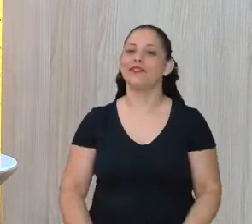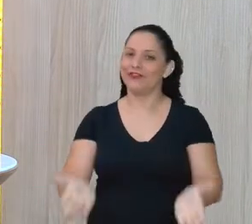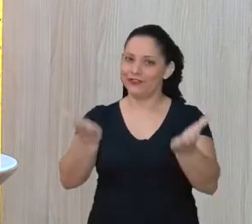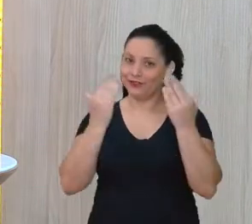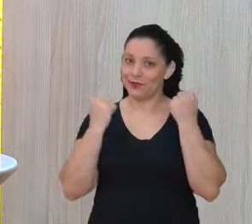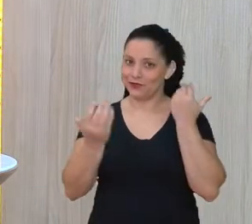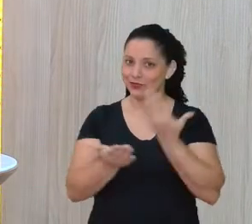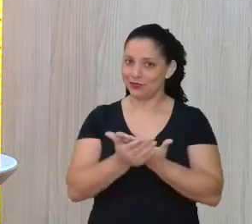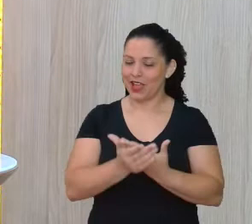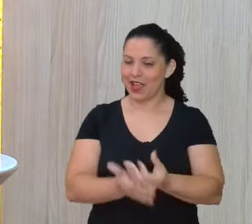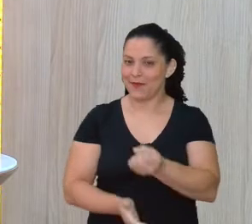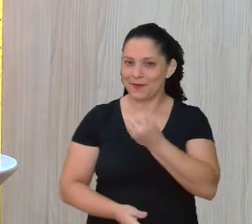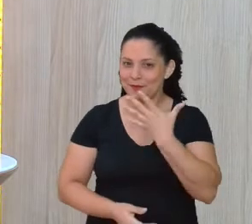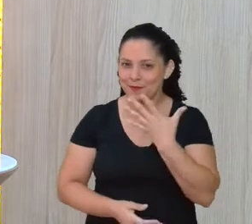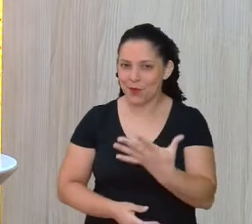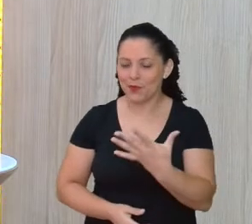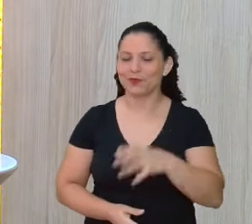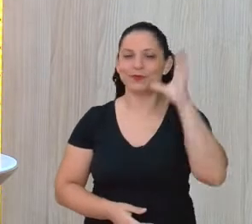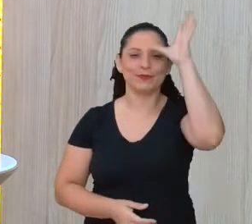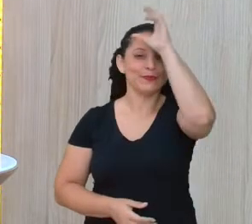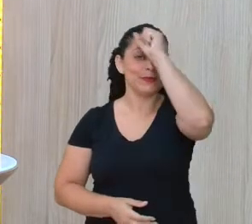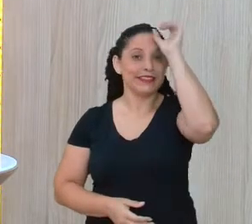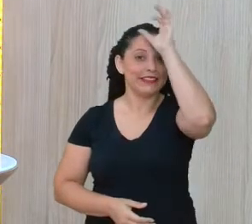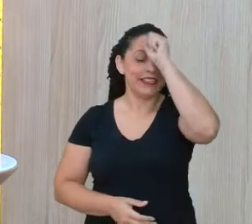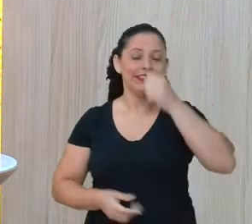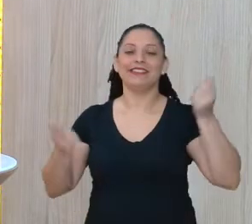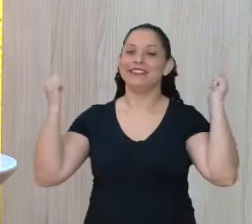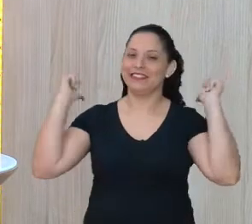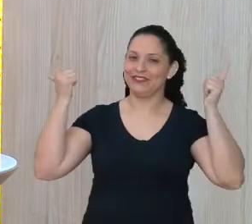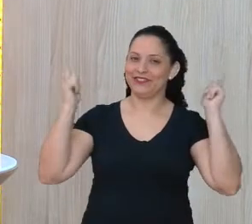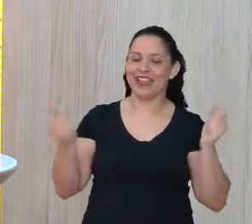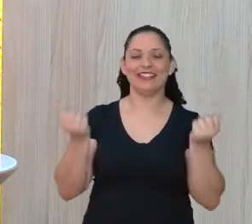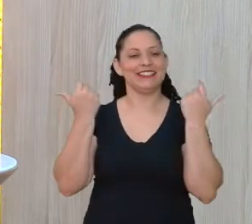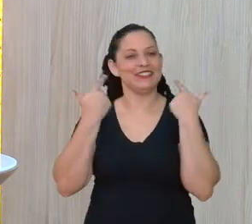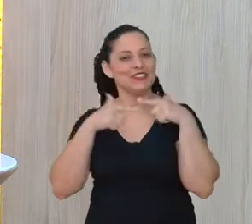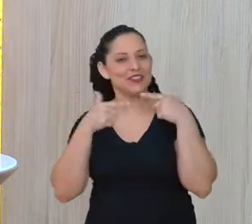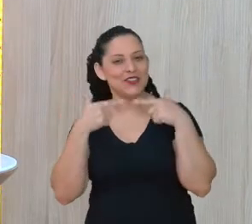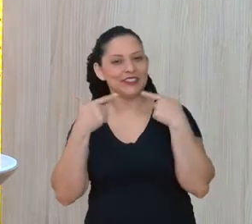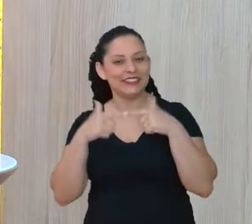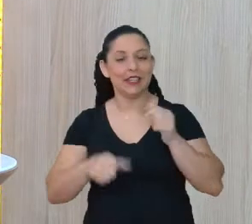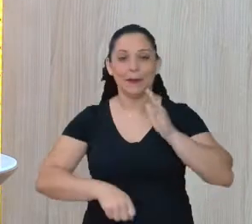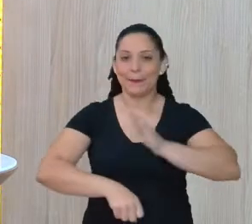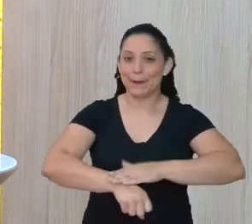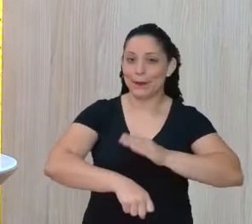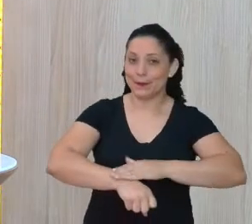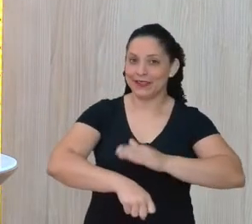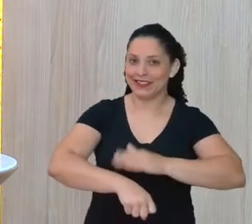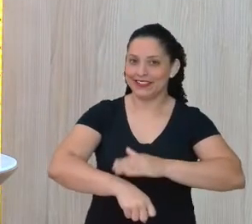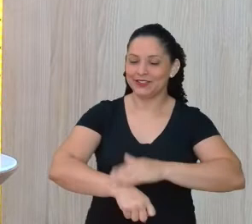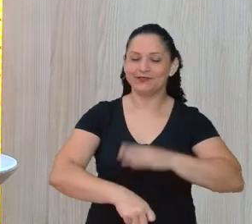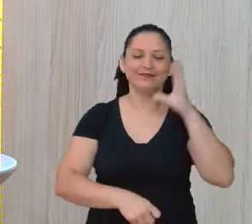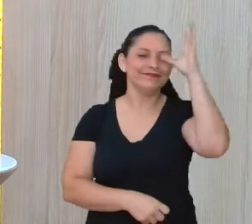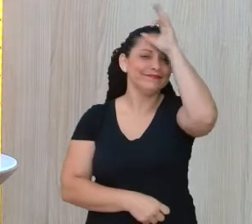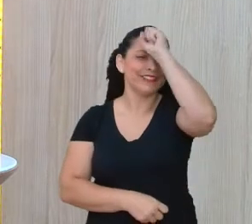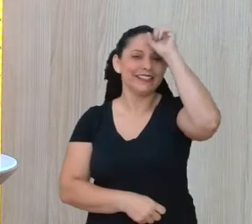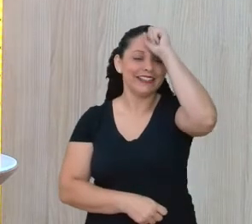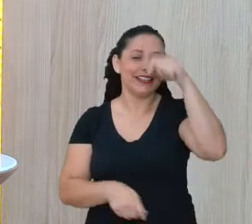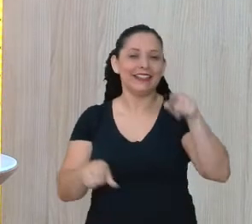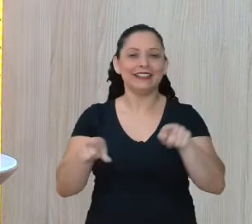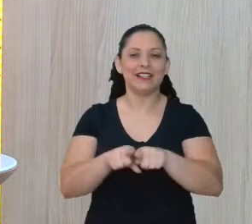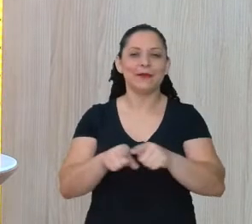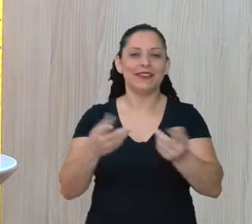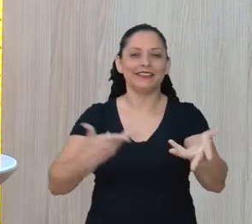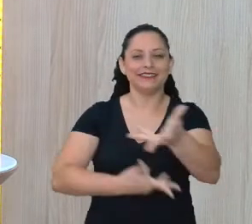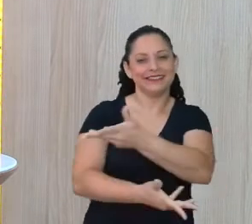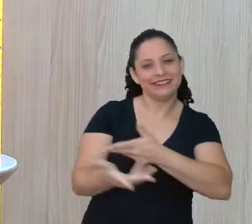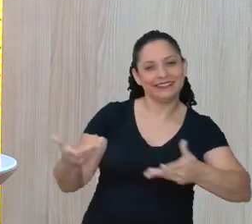estudar é bom e além da gente aprender aqui, a gente também se diverte, sorri, né? É É um verdade. momento para aprender e se descontrair,